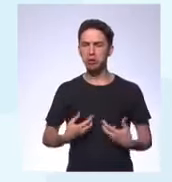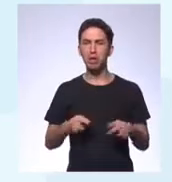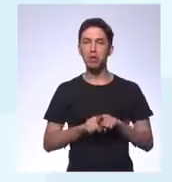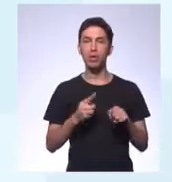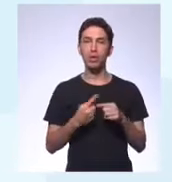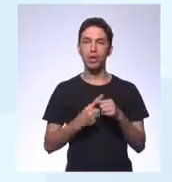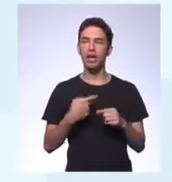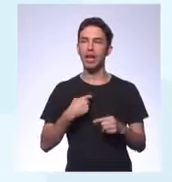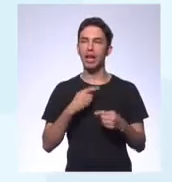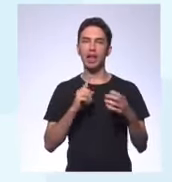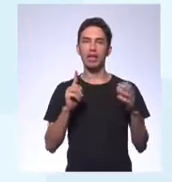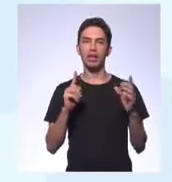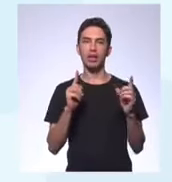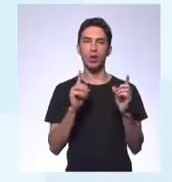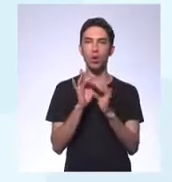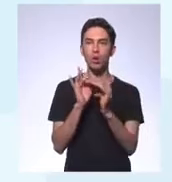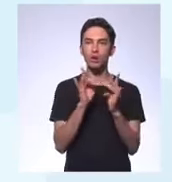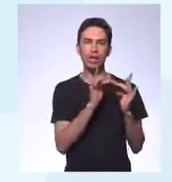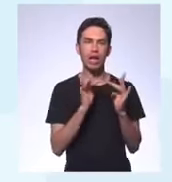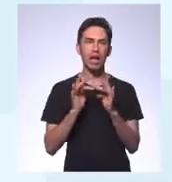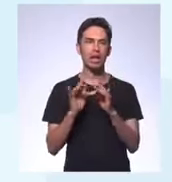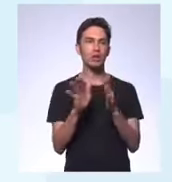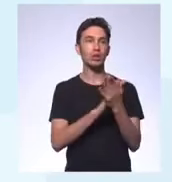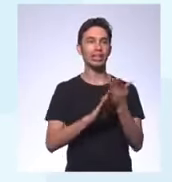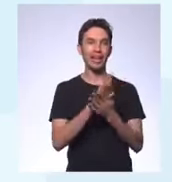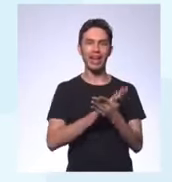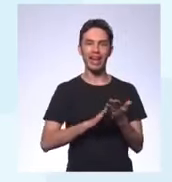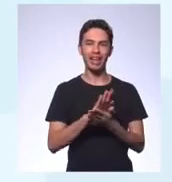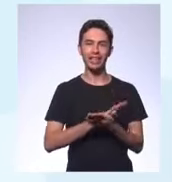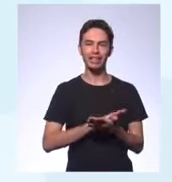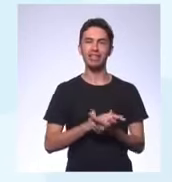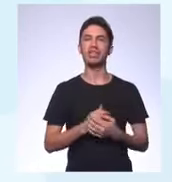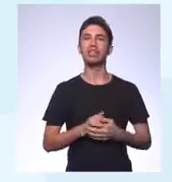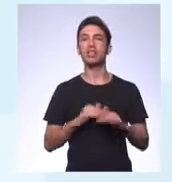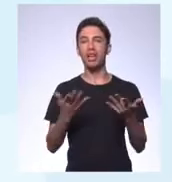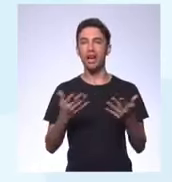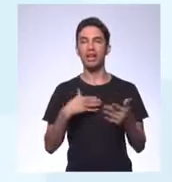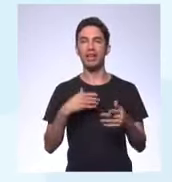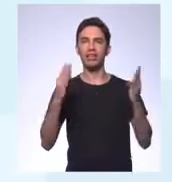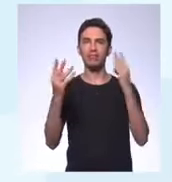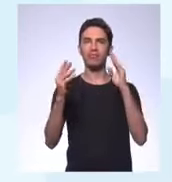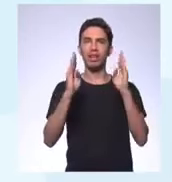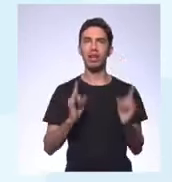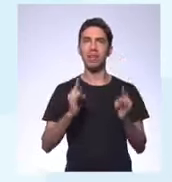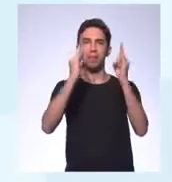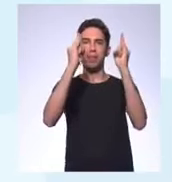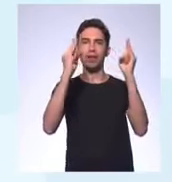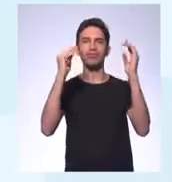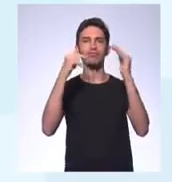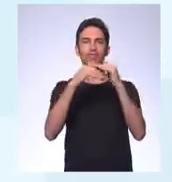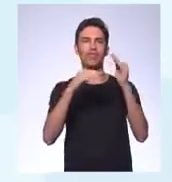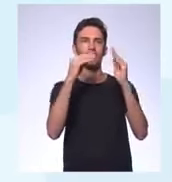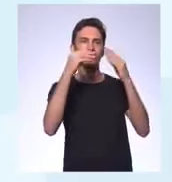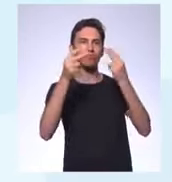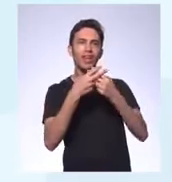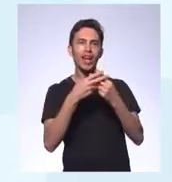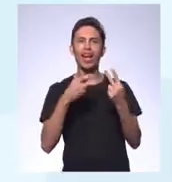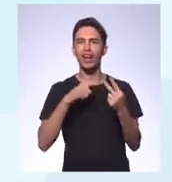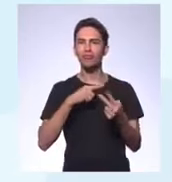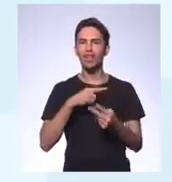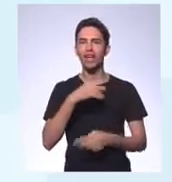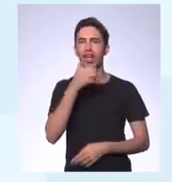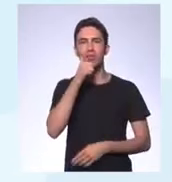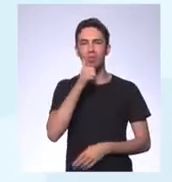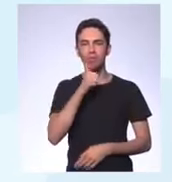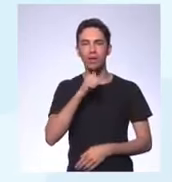em contato com outras crianças, que está sem contato com outras crianças e trancado no apartamento, afirmou Joana, mãe do